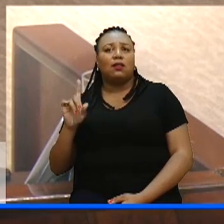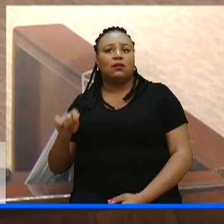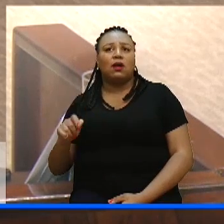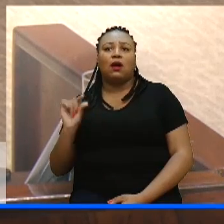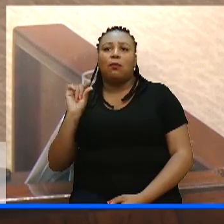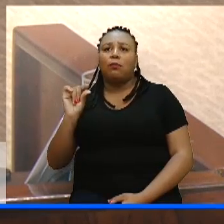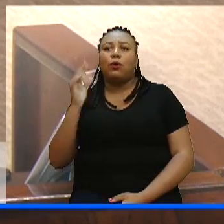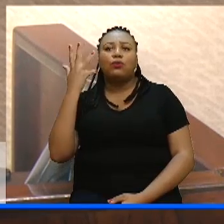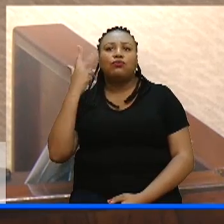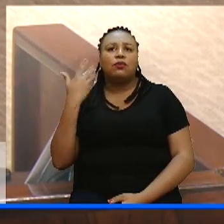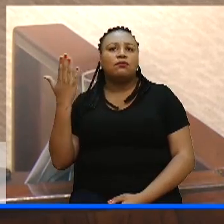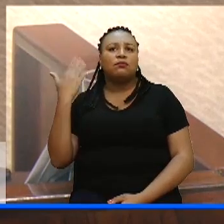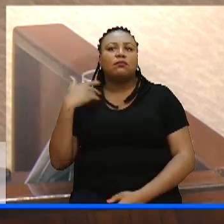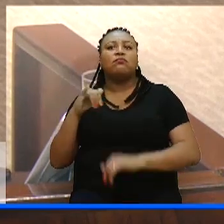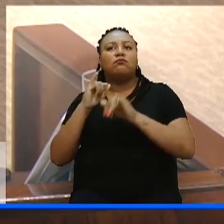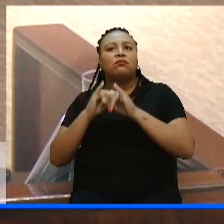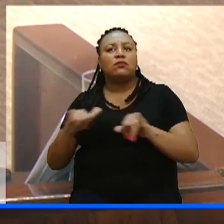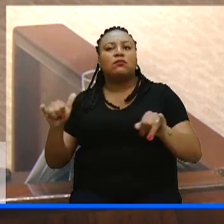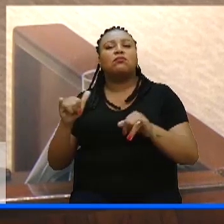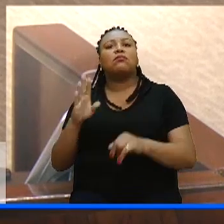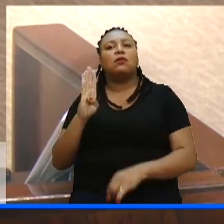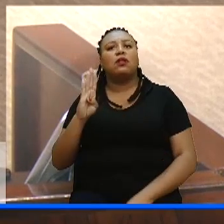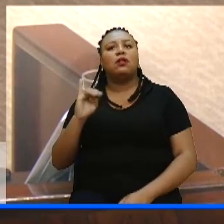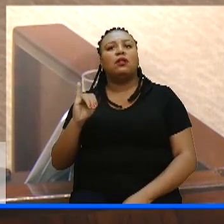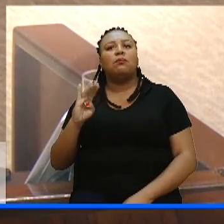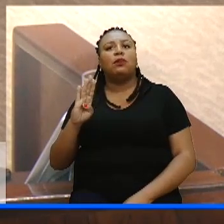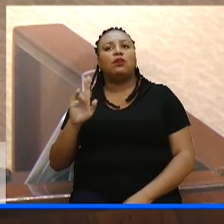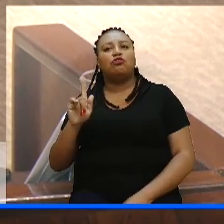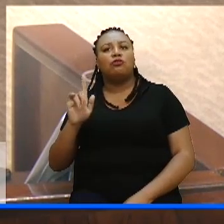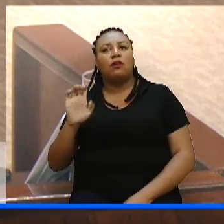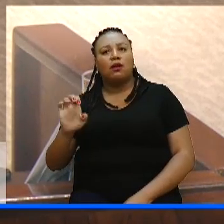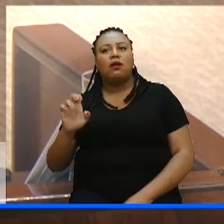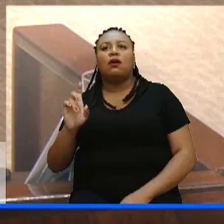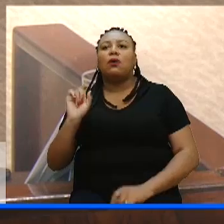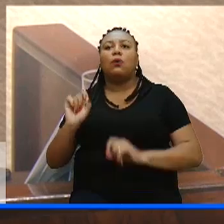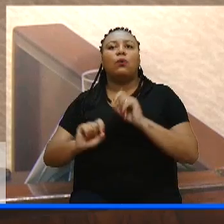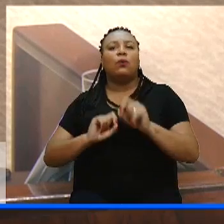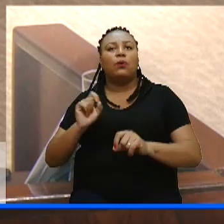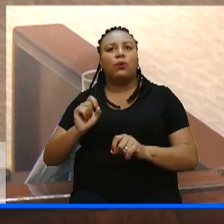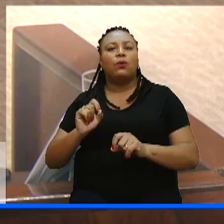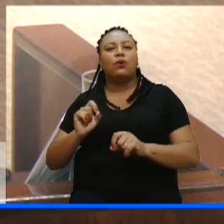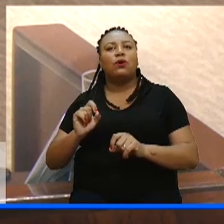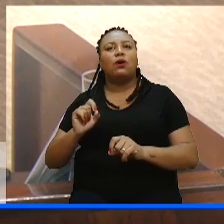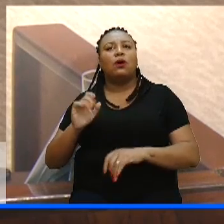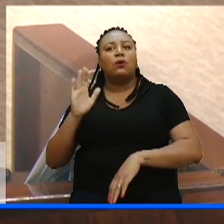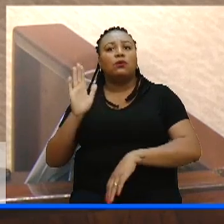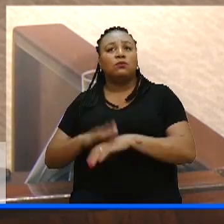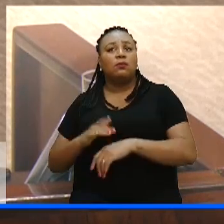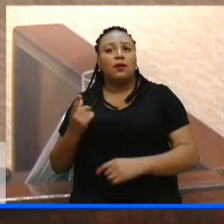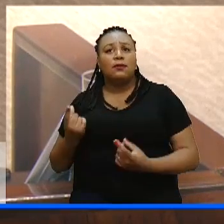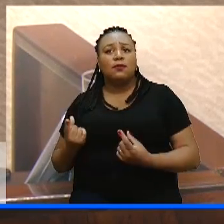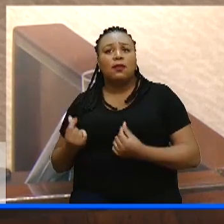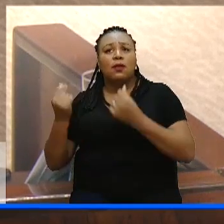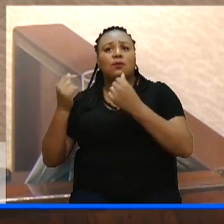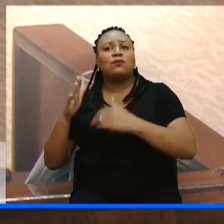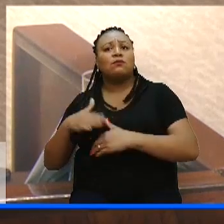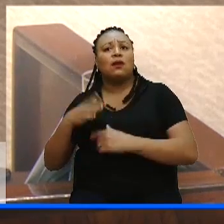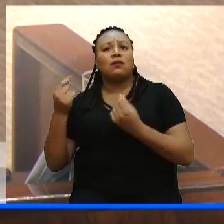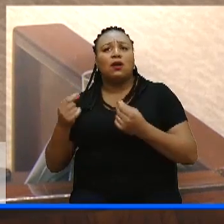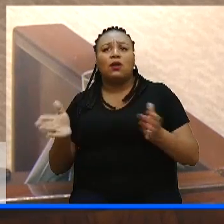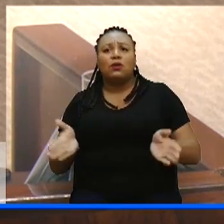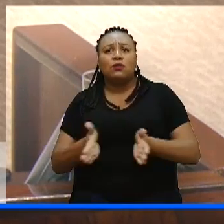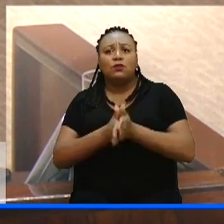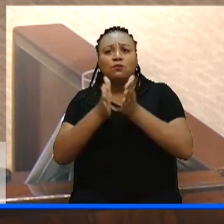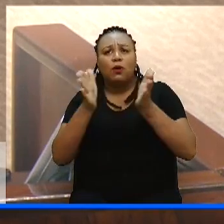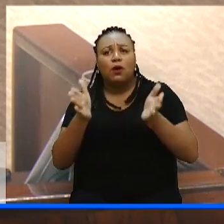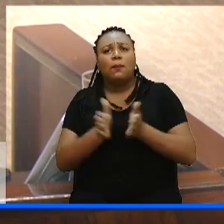divulgados os dados do ibge é ea conclusão que se chega é que há os mais ricos estão ficando mais ricos e os mais pobres